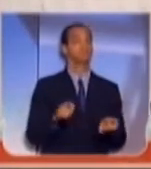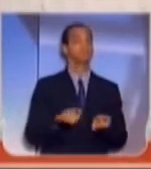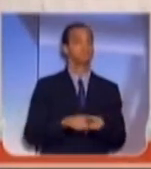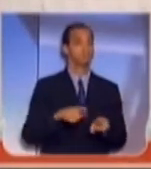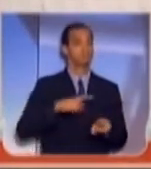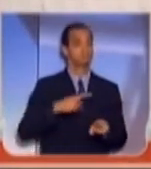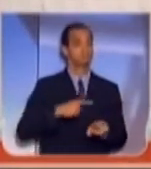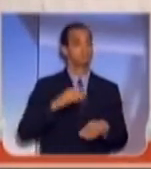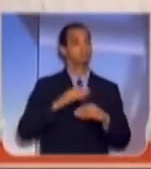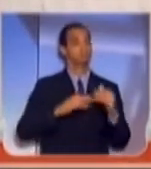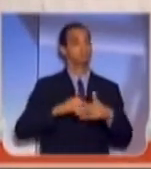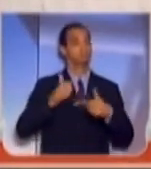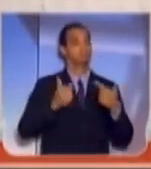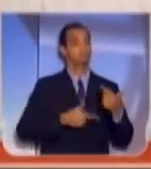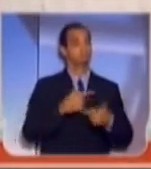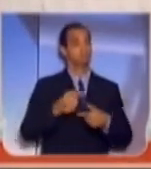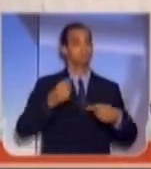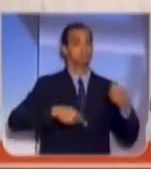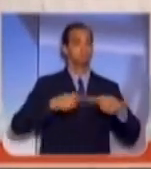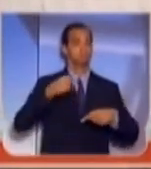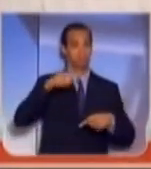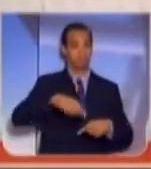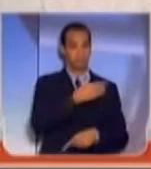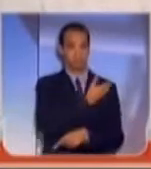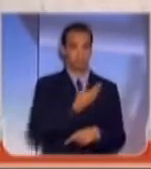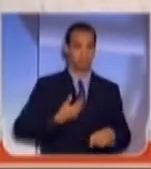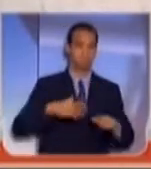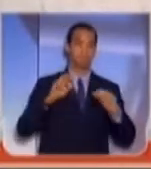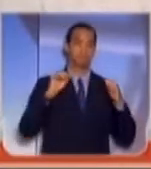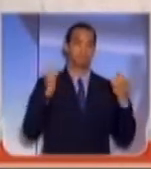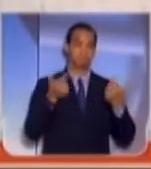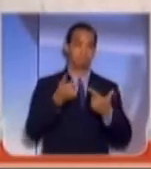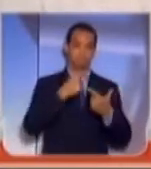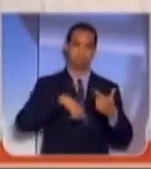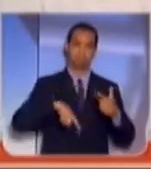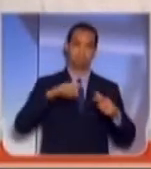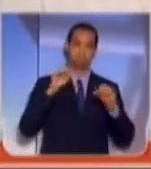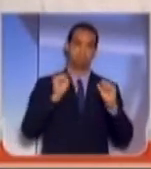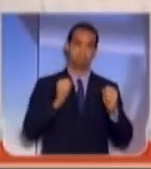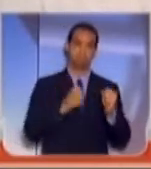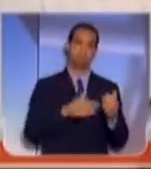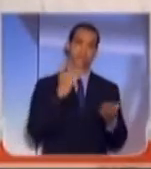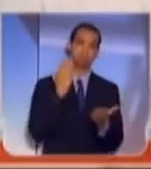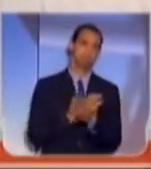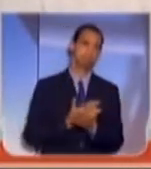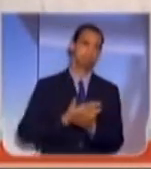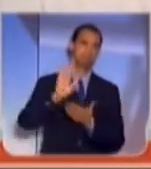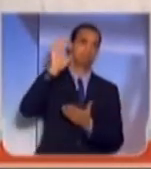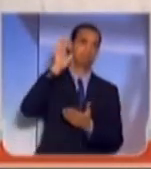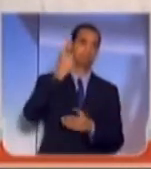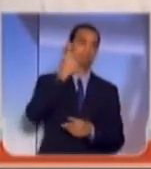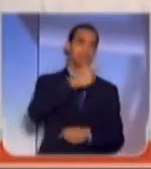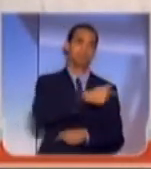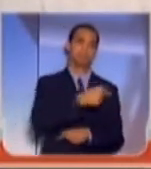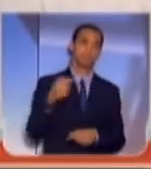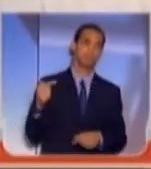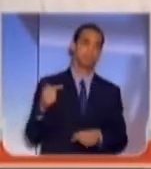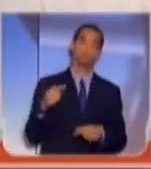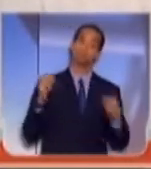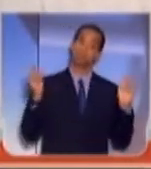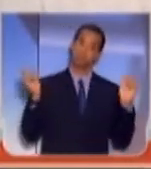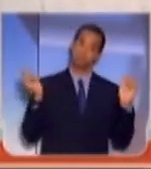havendo interesse político do Governo e da Assembleia Legislativa nós podemos aprovar projeto aqui em uma semana